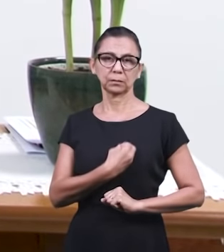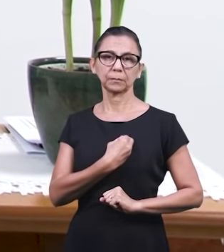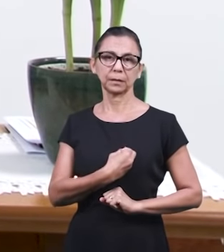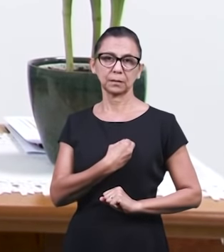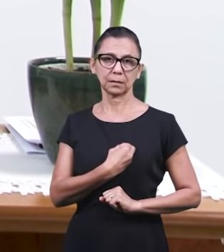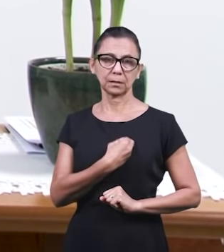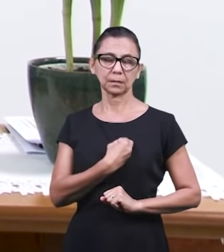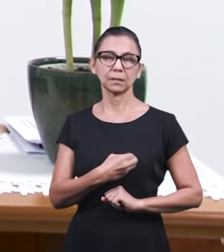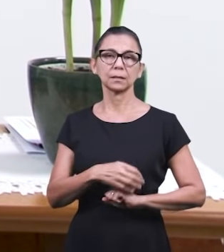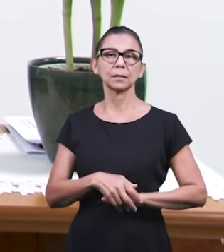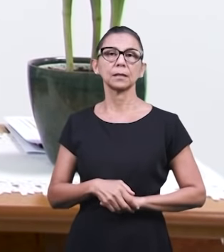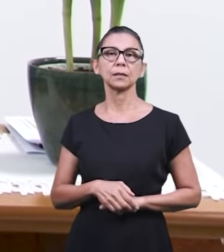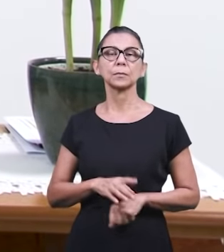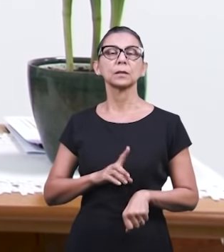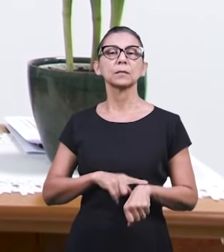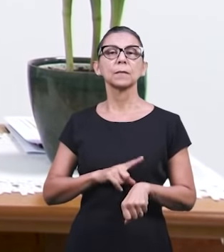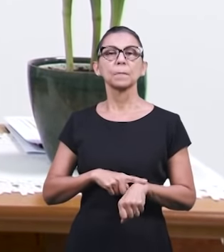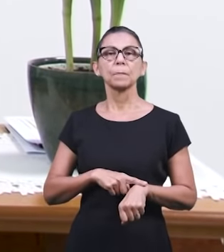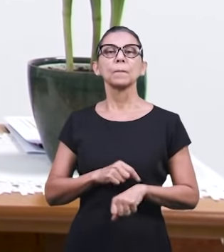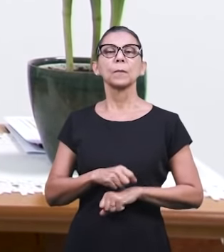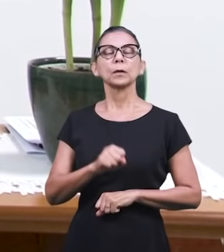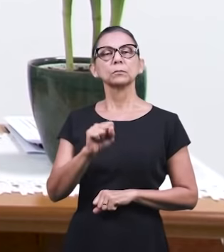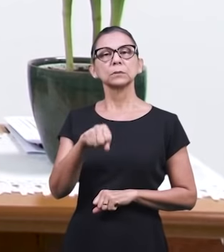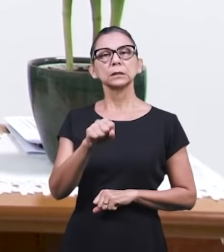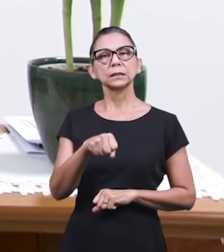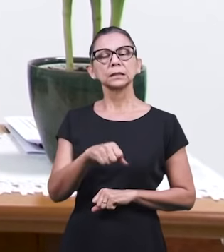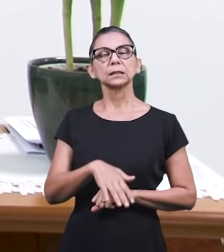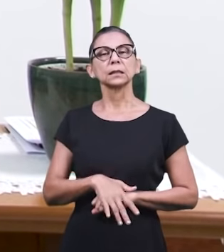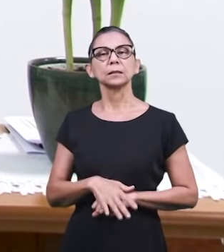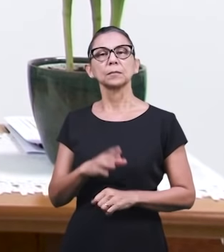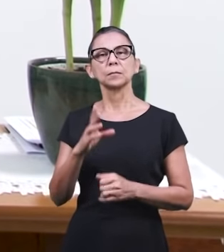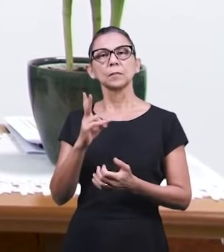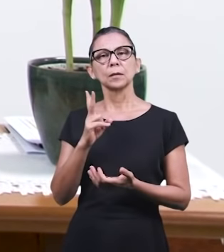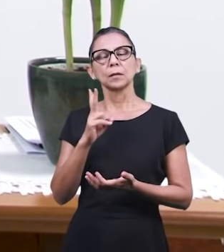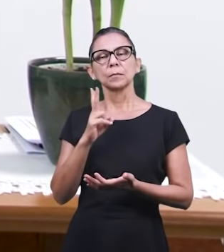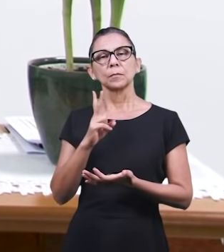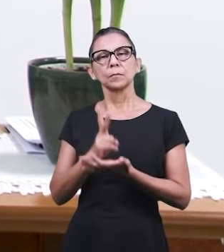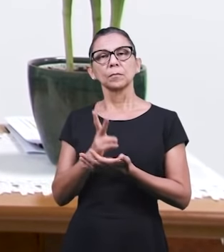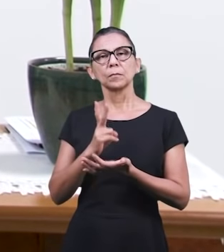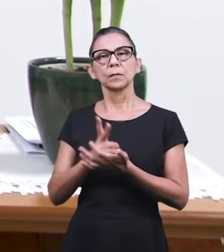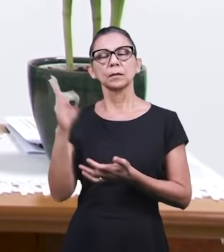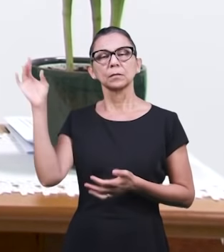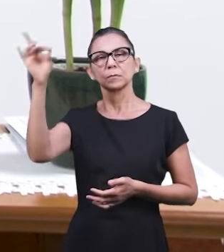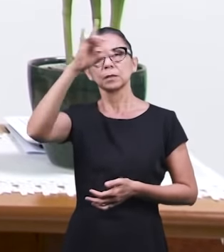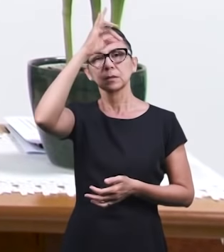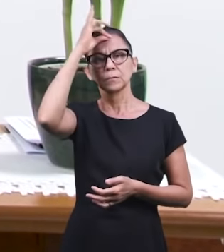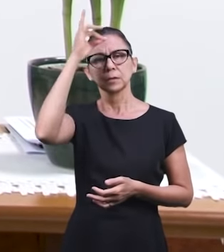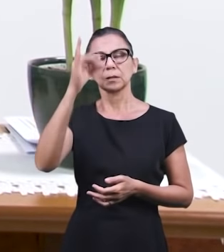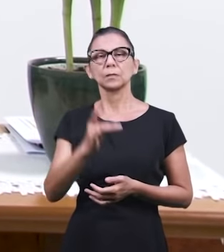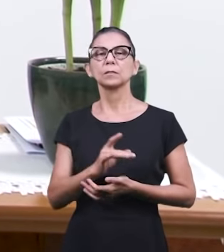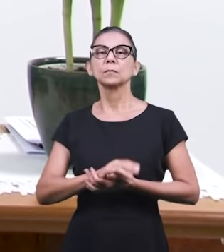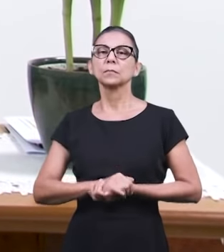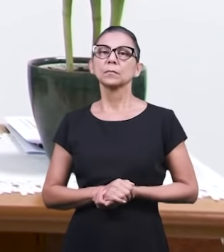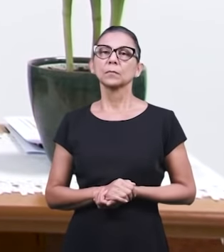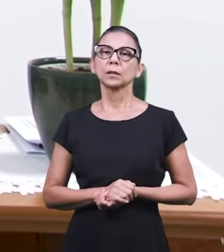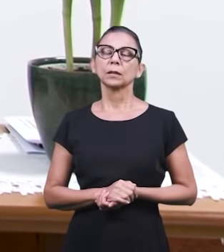que participam deste momento é que têm condições de julgar pelo mesmo Espírito, o mesmo Espírito que atuou na vida daquele que profetizou,